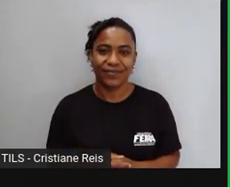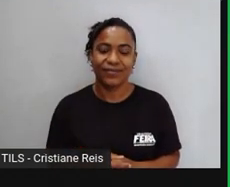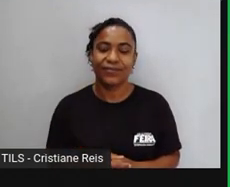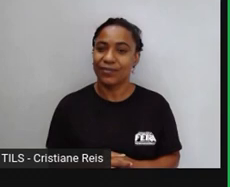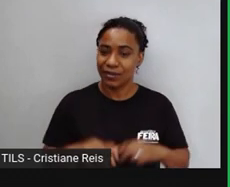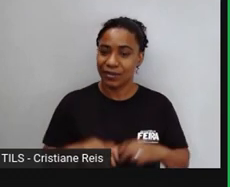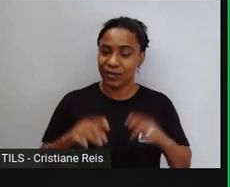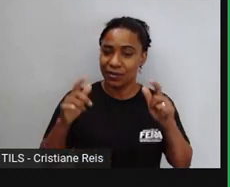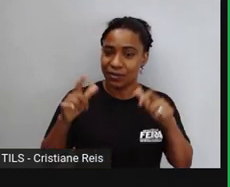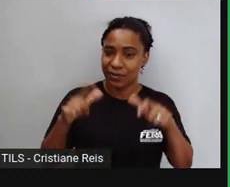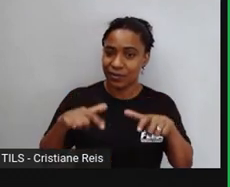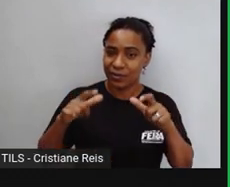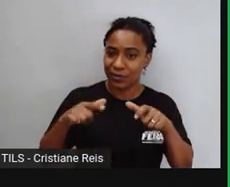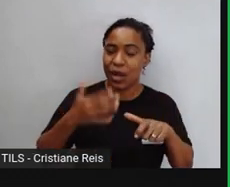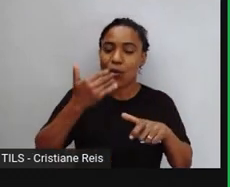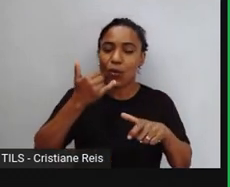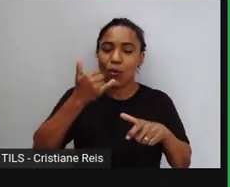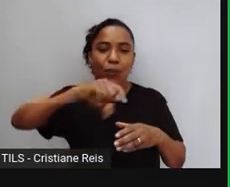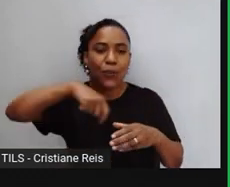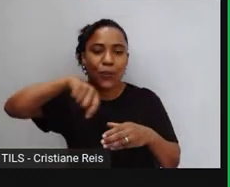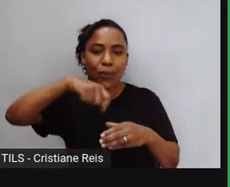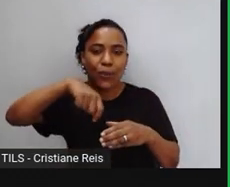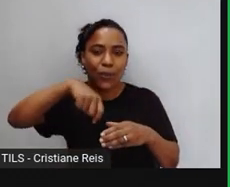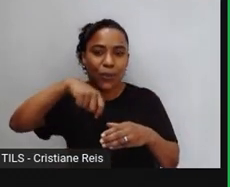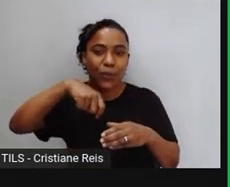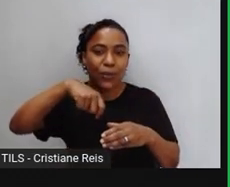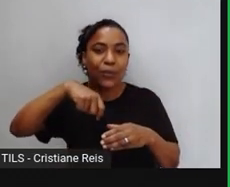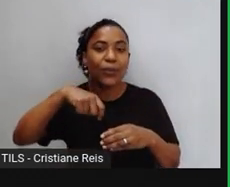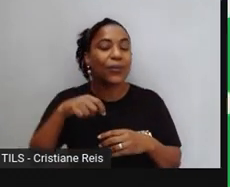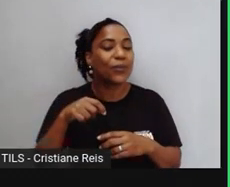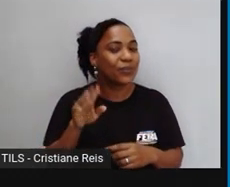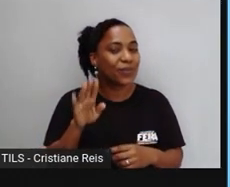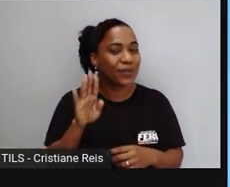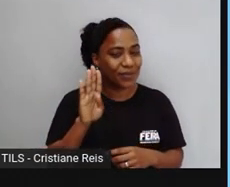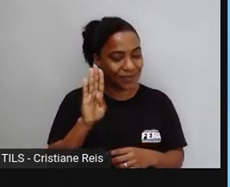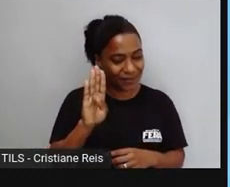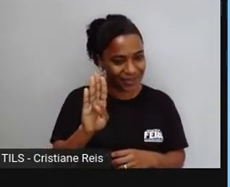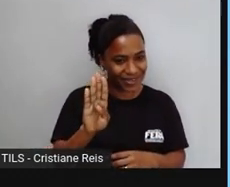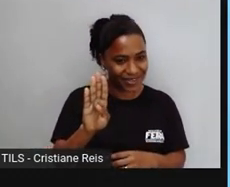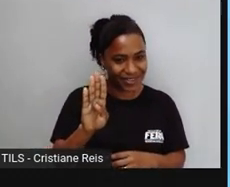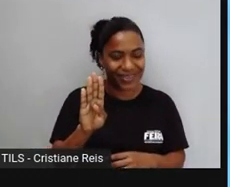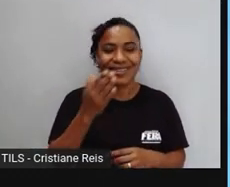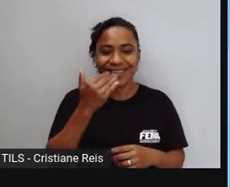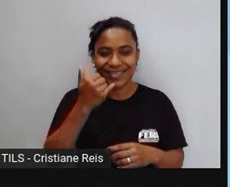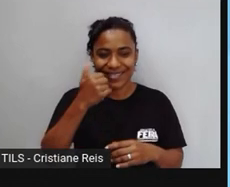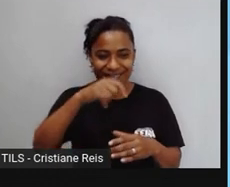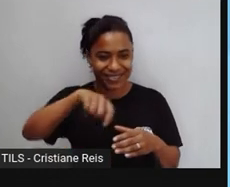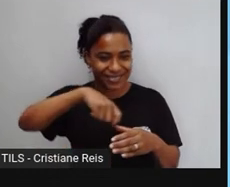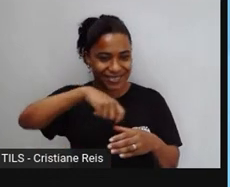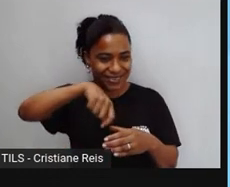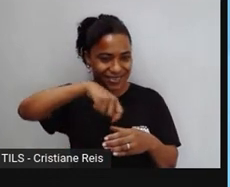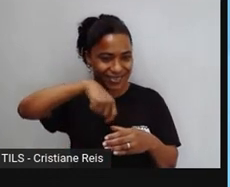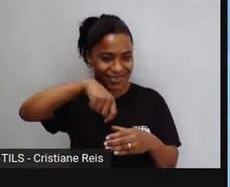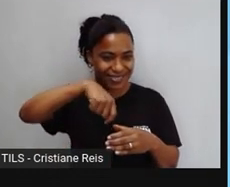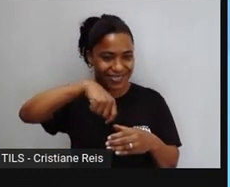onde você pode cozinhar. Bathroom or kitchen? Kitchen, cozinha.